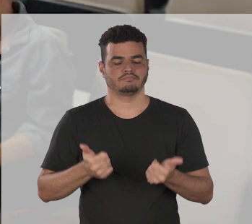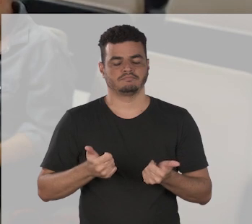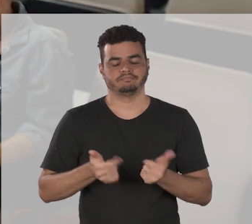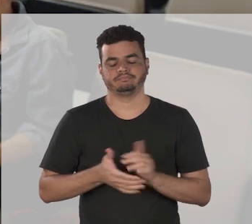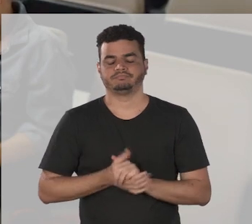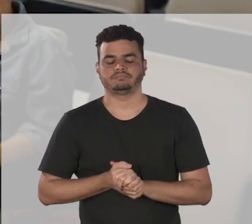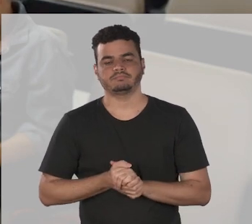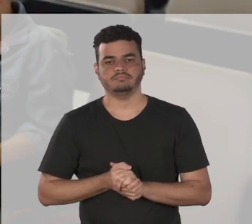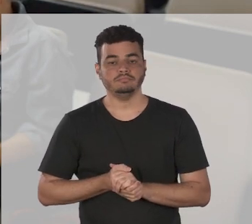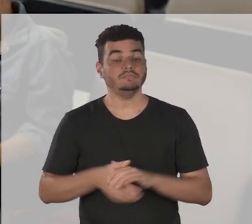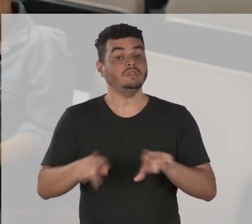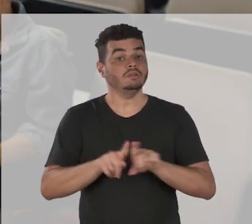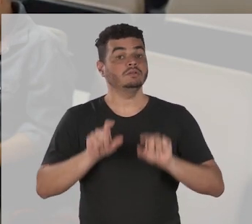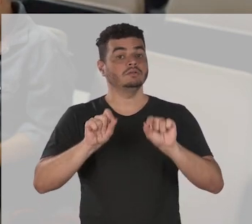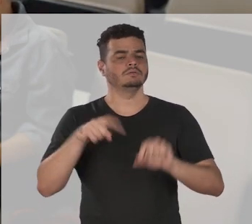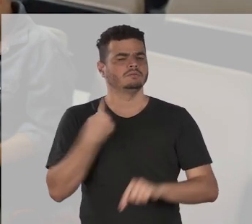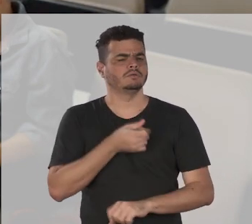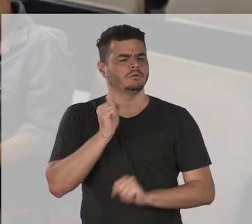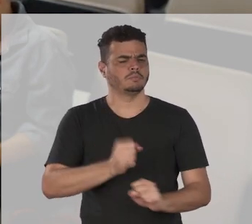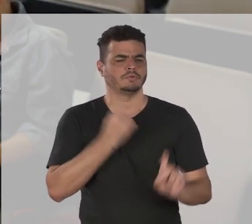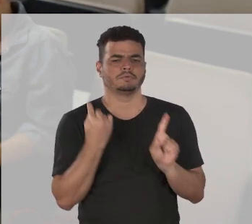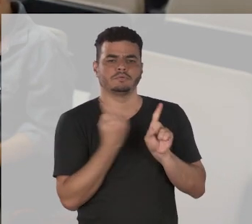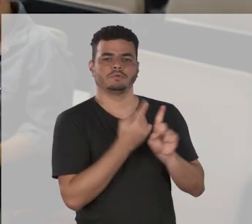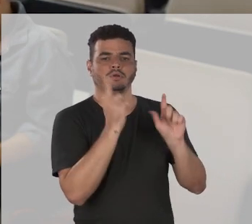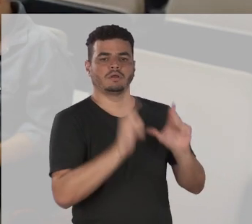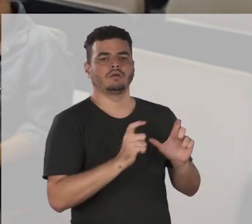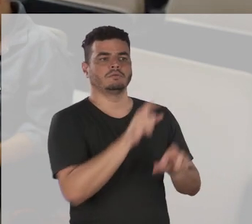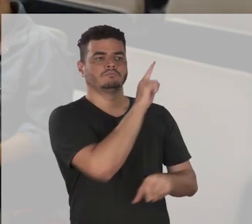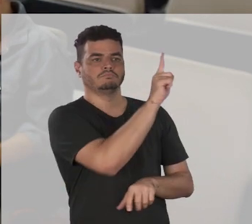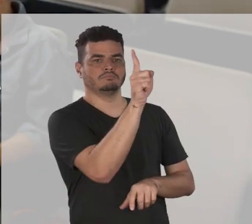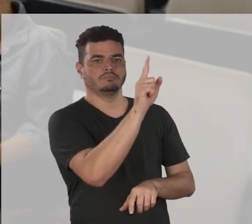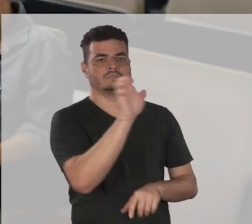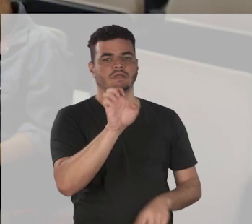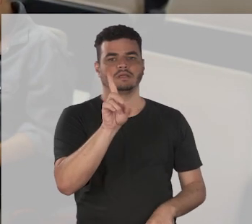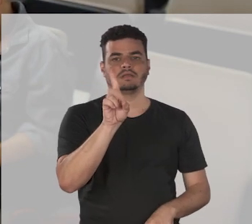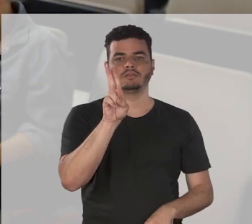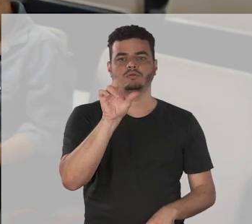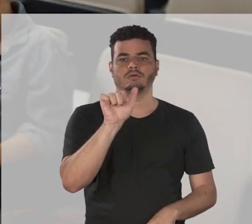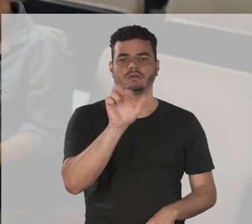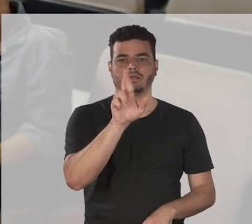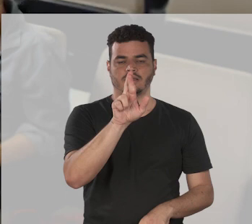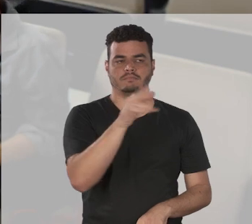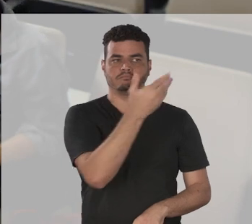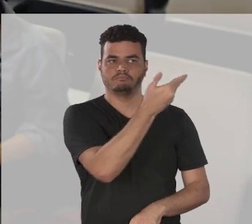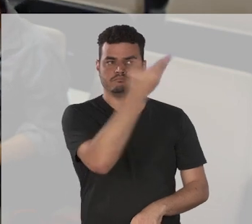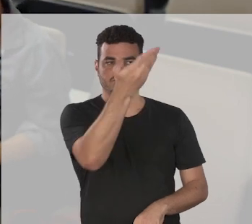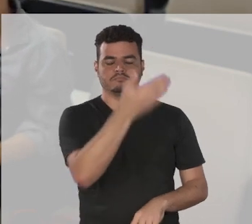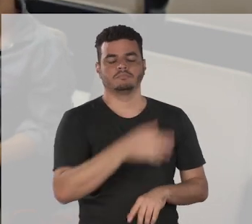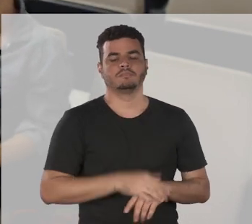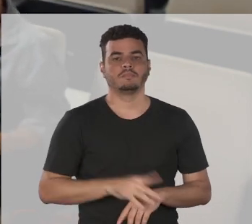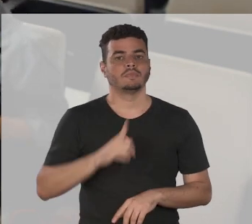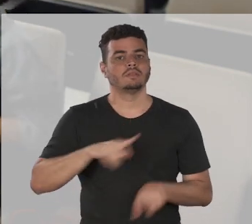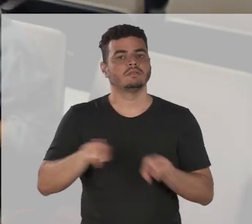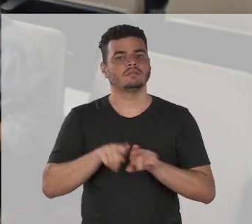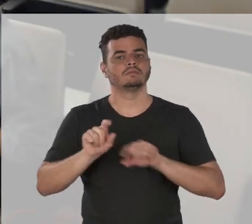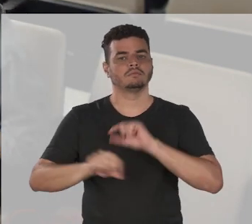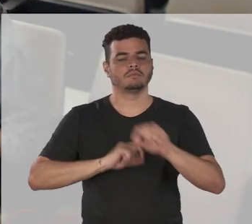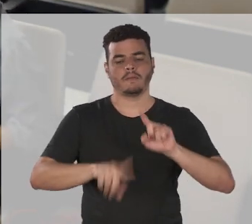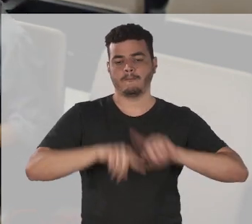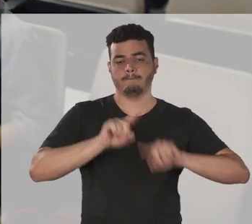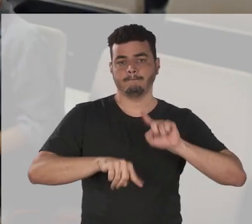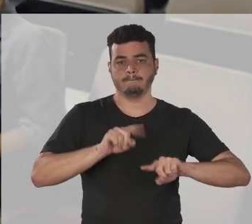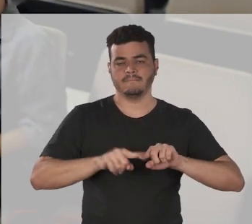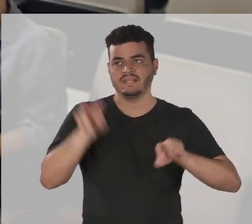abordá-los. E também podemos encontrá-lo na página de Educar, e também tem matérias audiovisuais